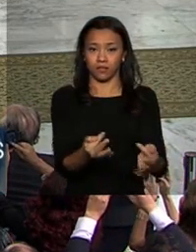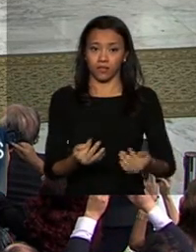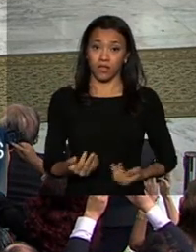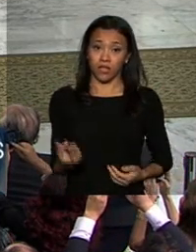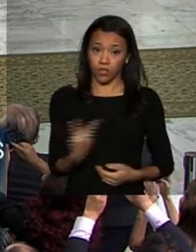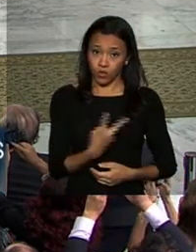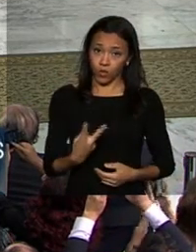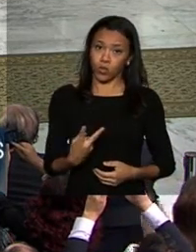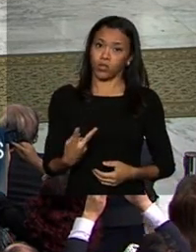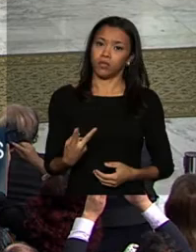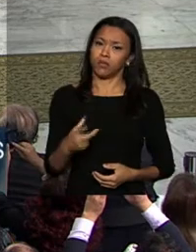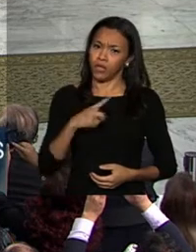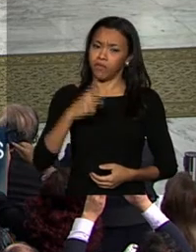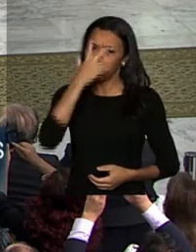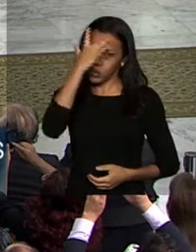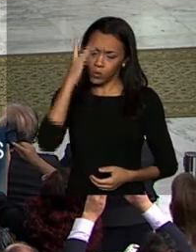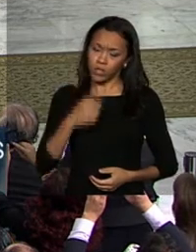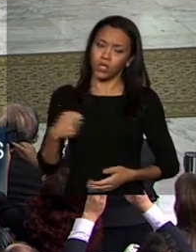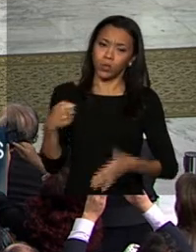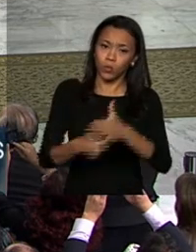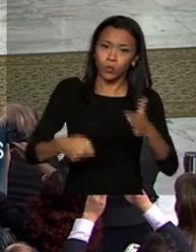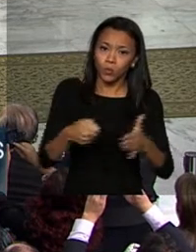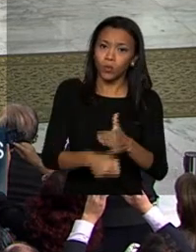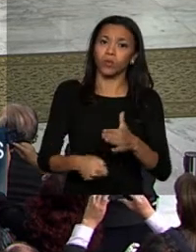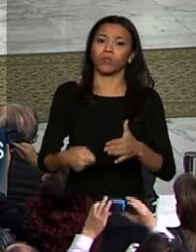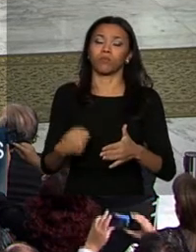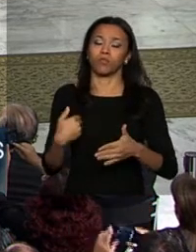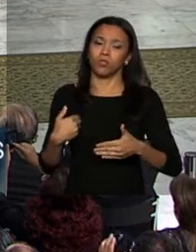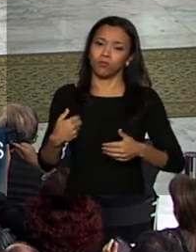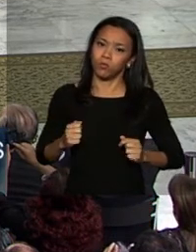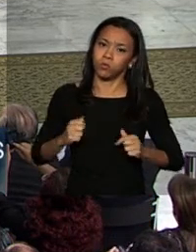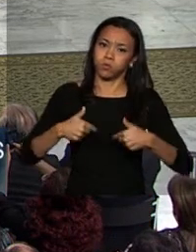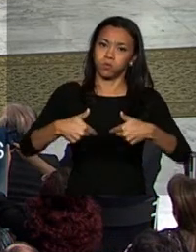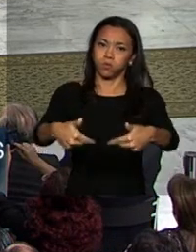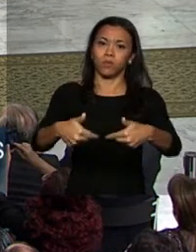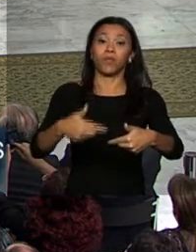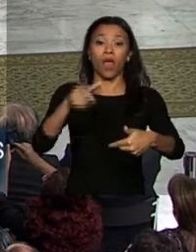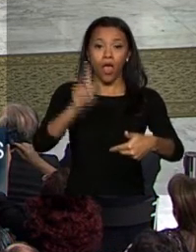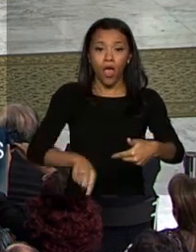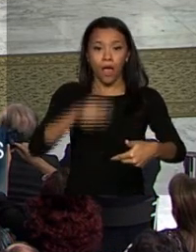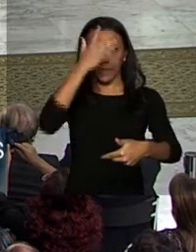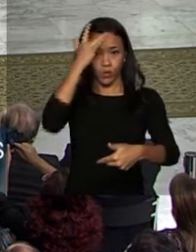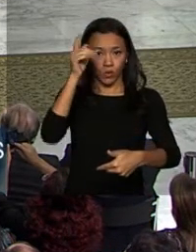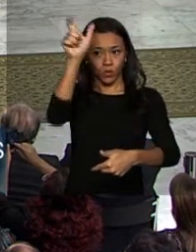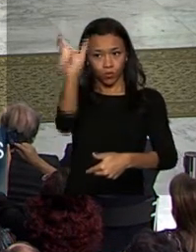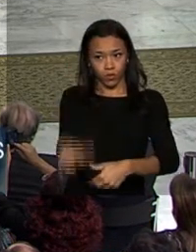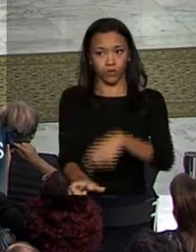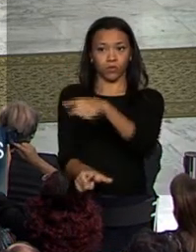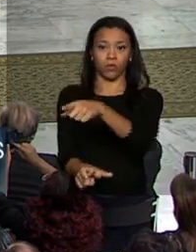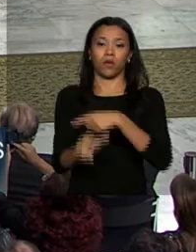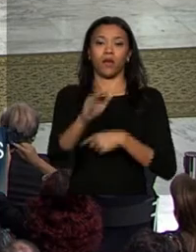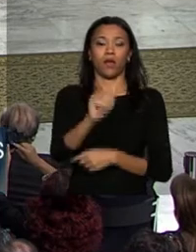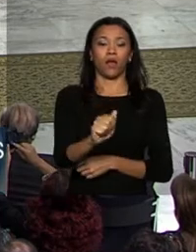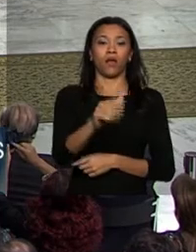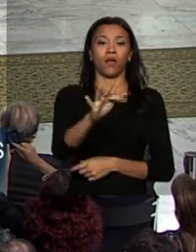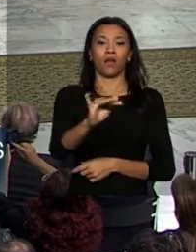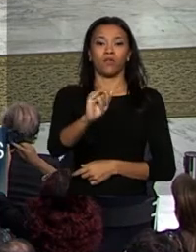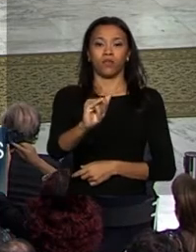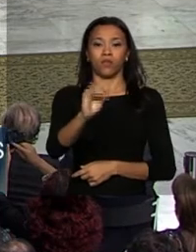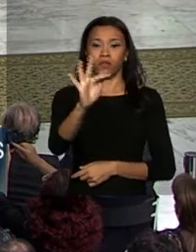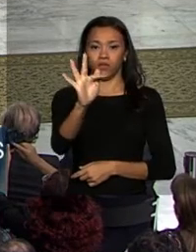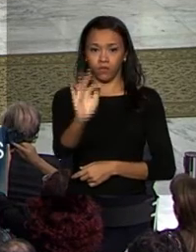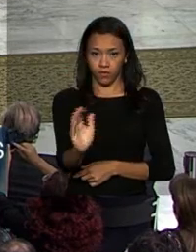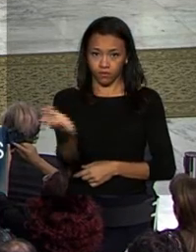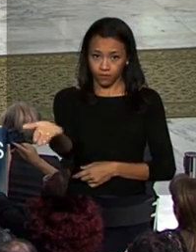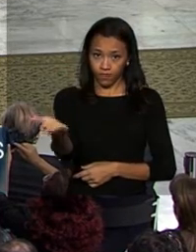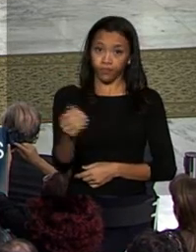liderou, participou e lutou, o ministro Afif Domingos. Então, essa também, além de